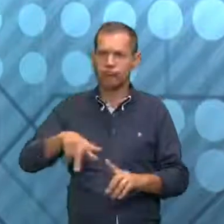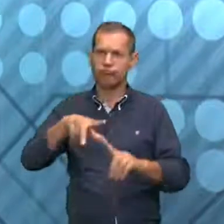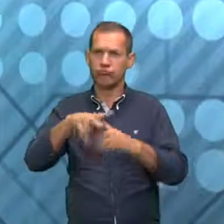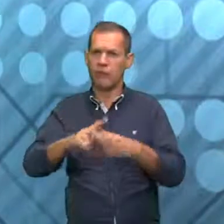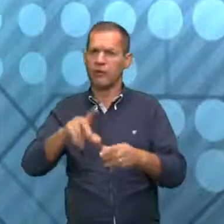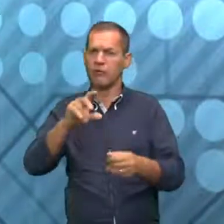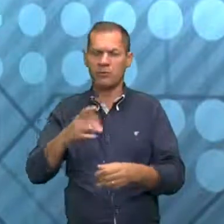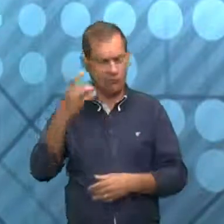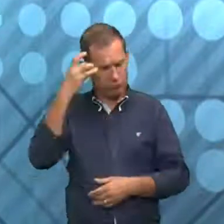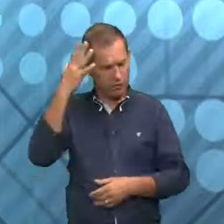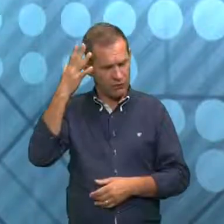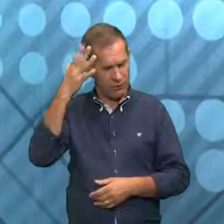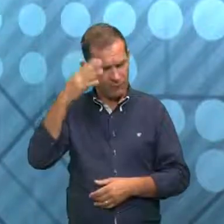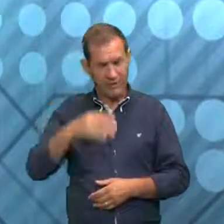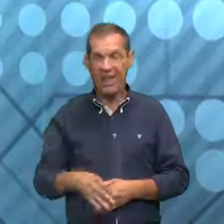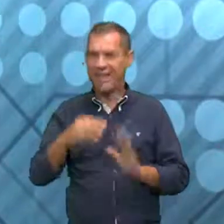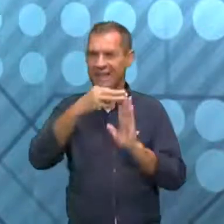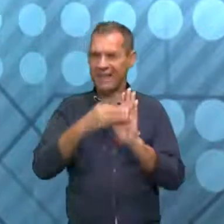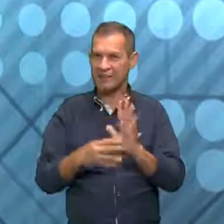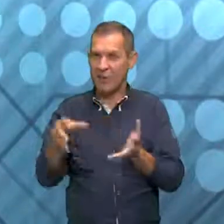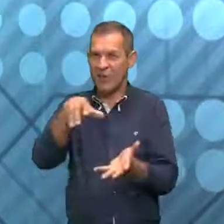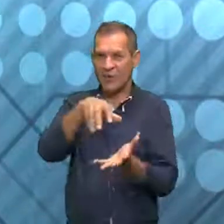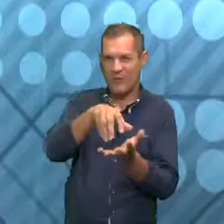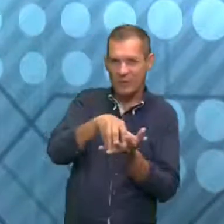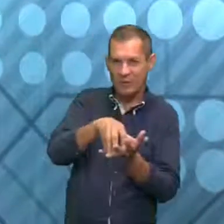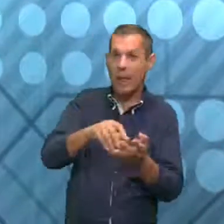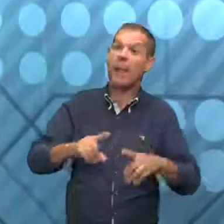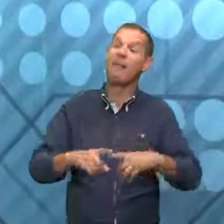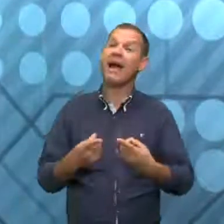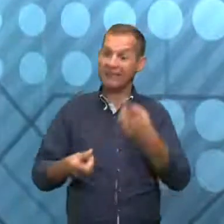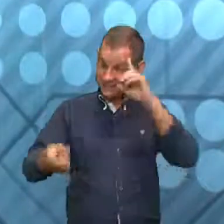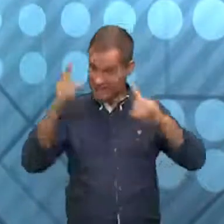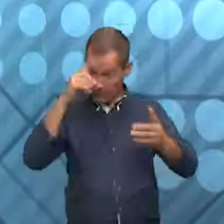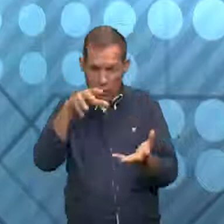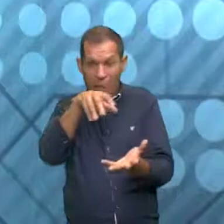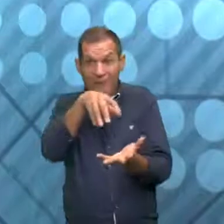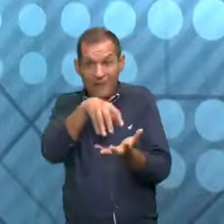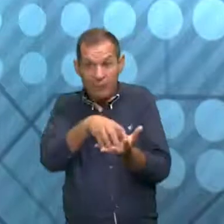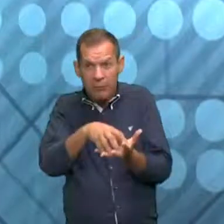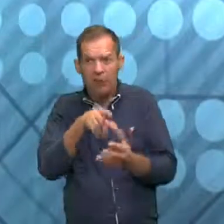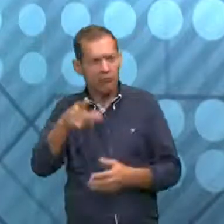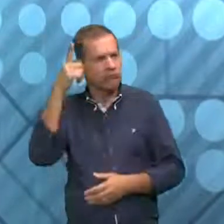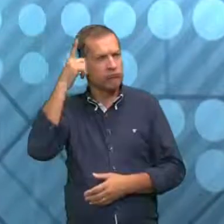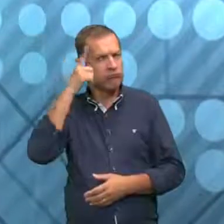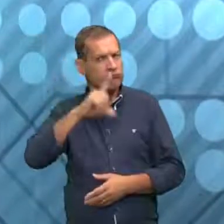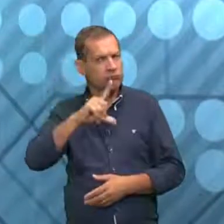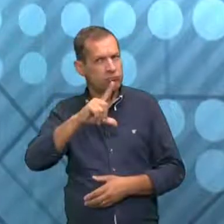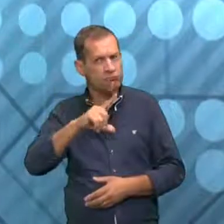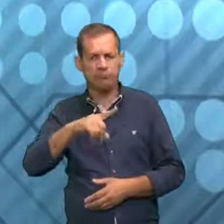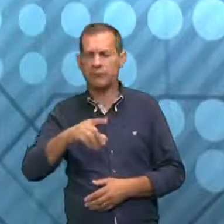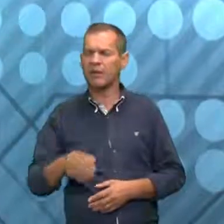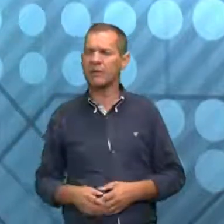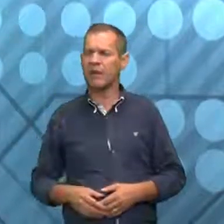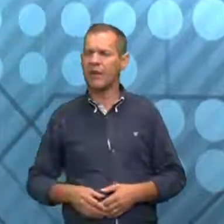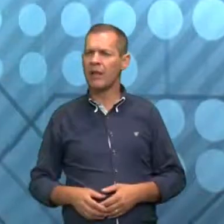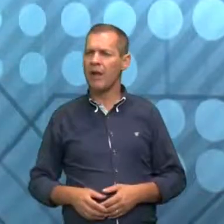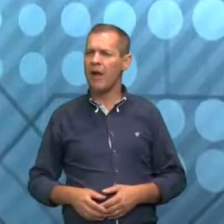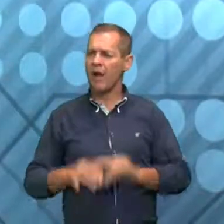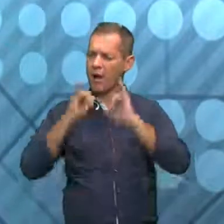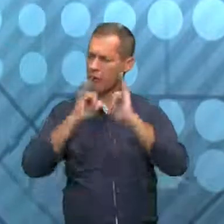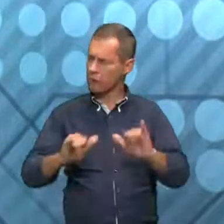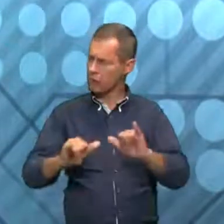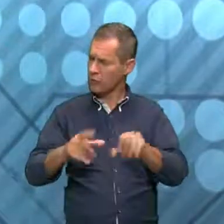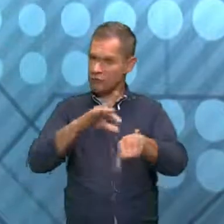ferramentas para facilitar as metodologias de criptografia. A ideia da criptografia é você conseguir deixar a sua